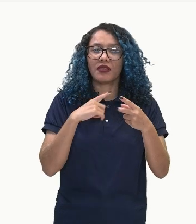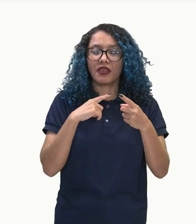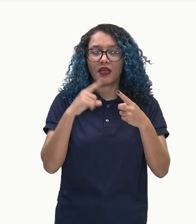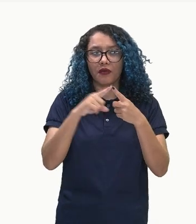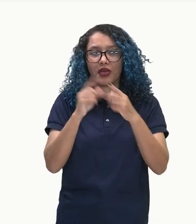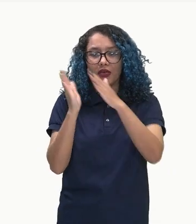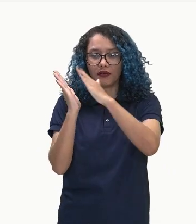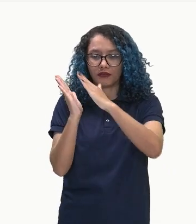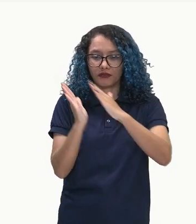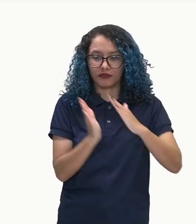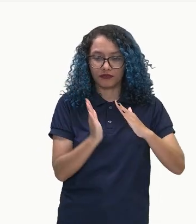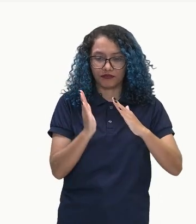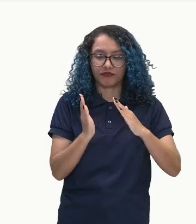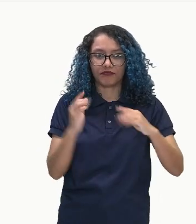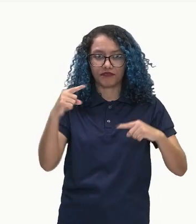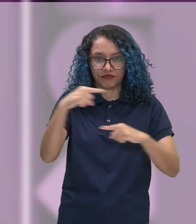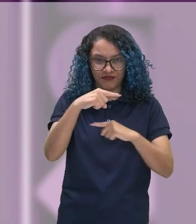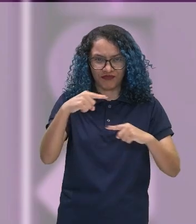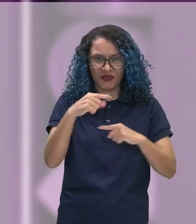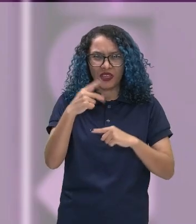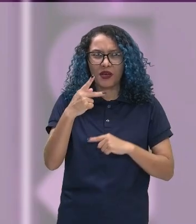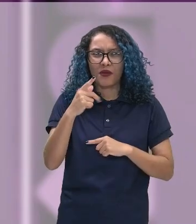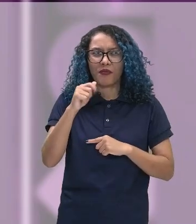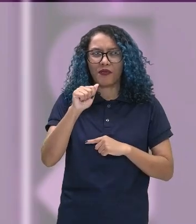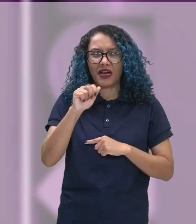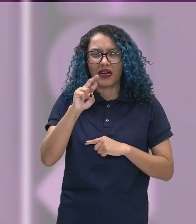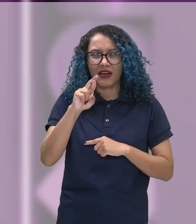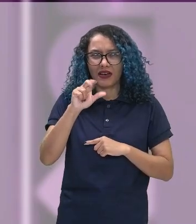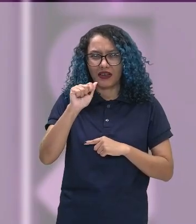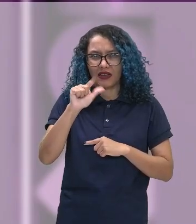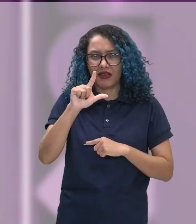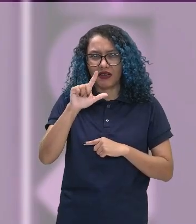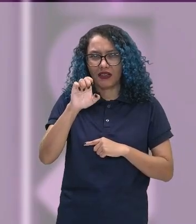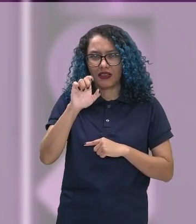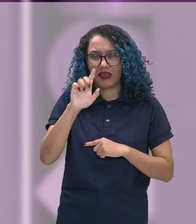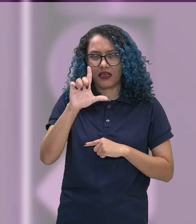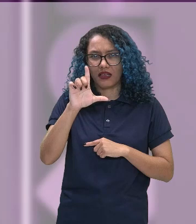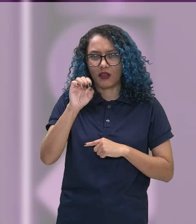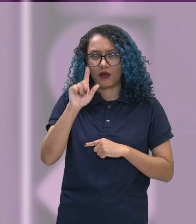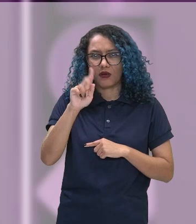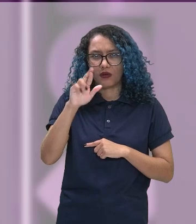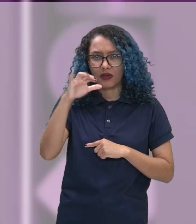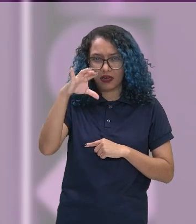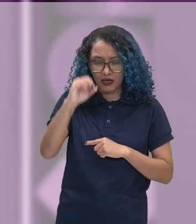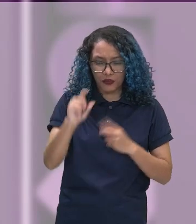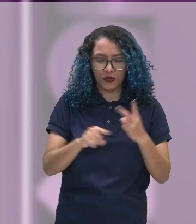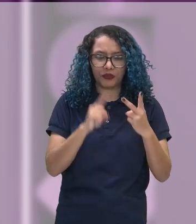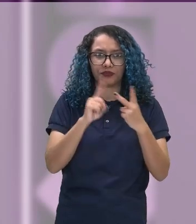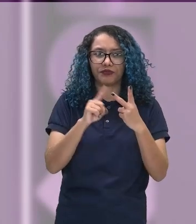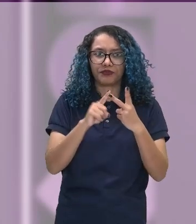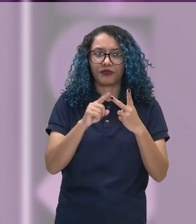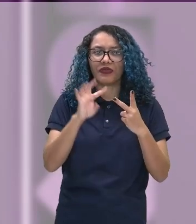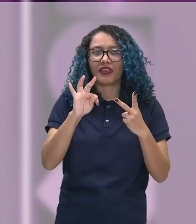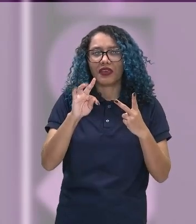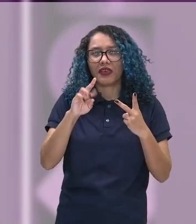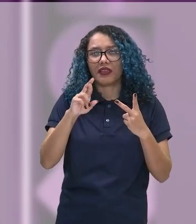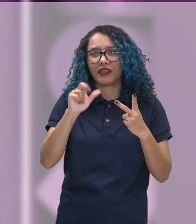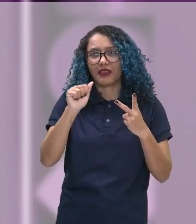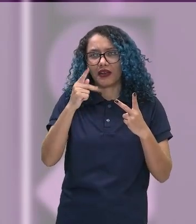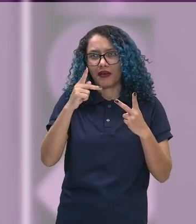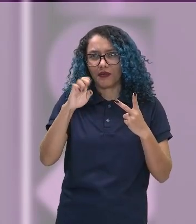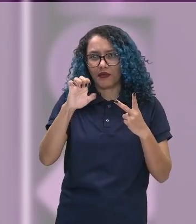paralelogramos, certo? Lembrou? Paralelogramos. Pode se classificar em